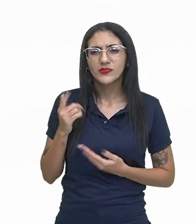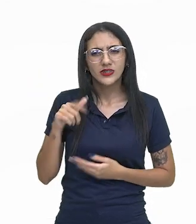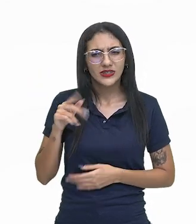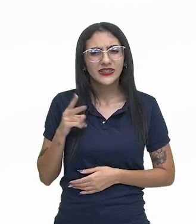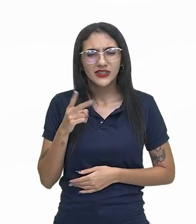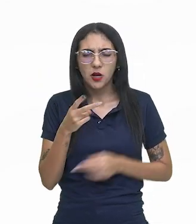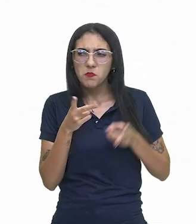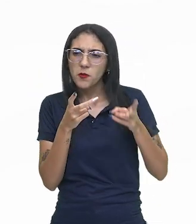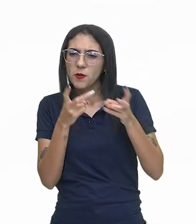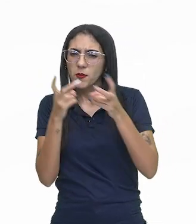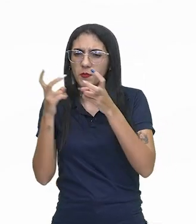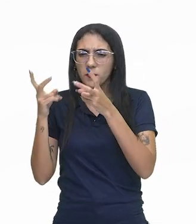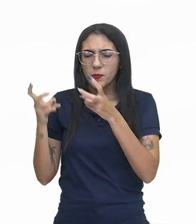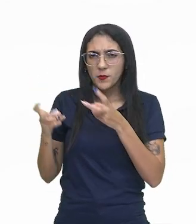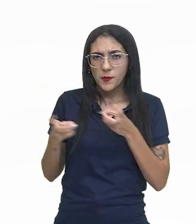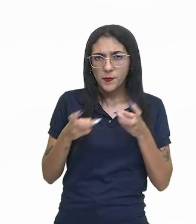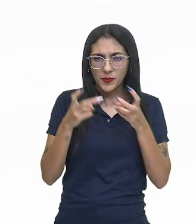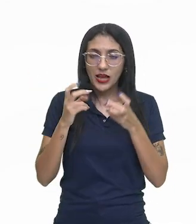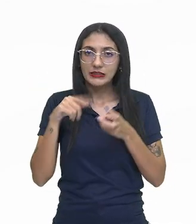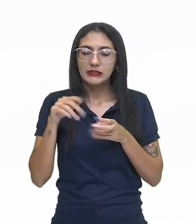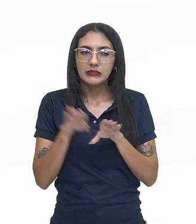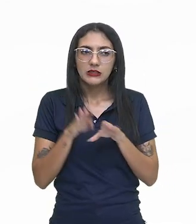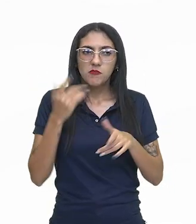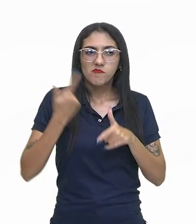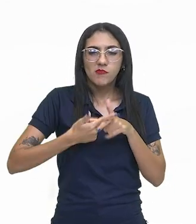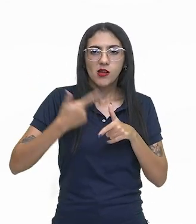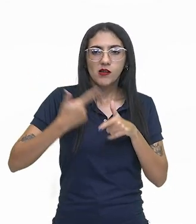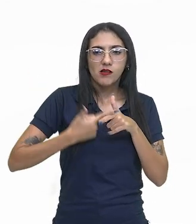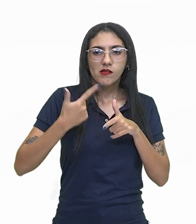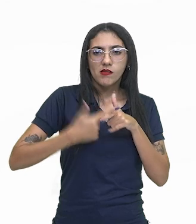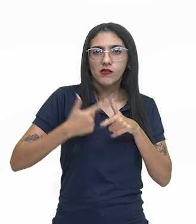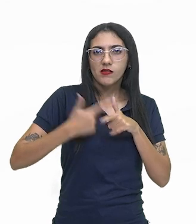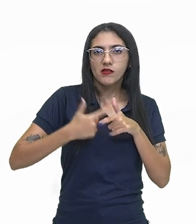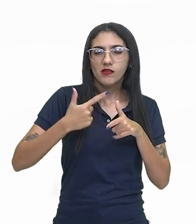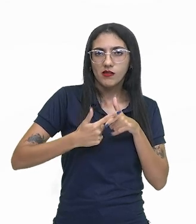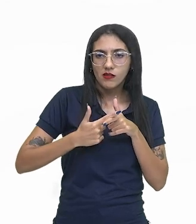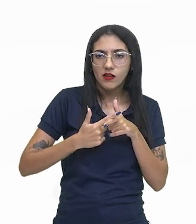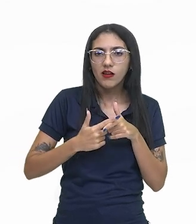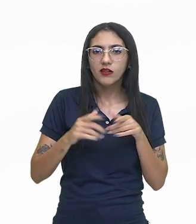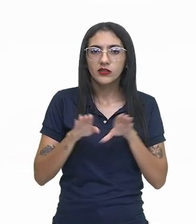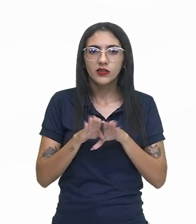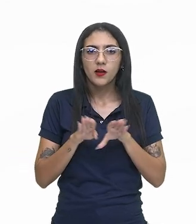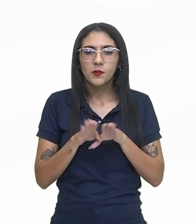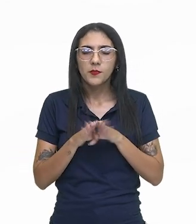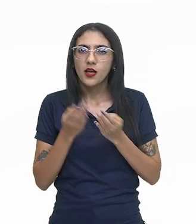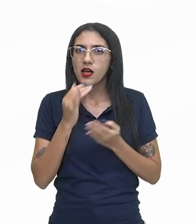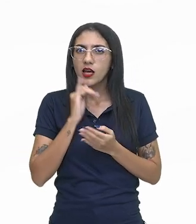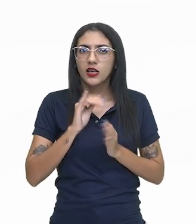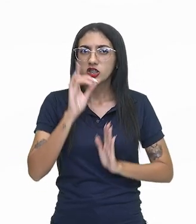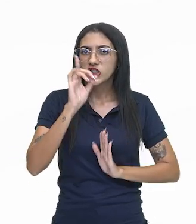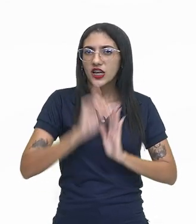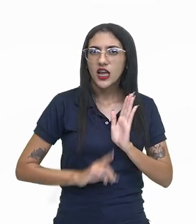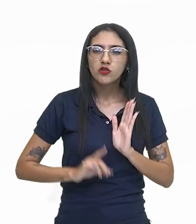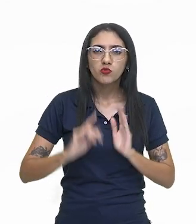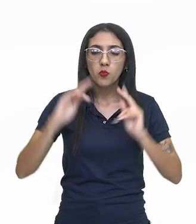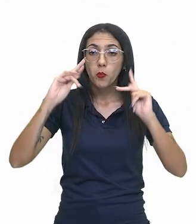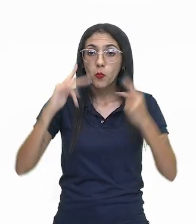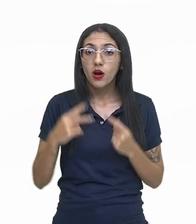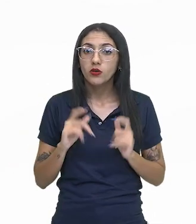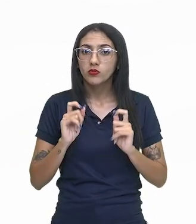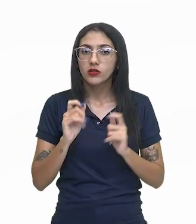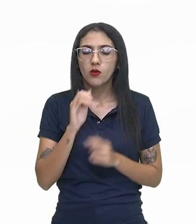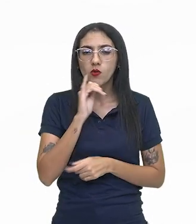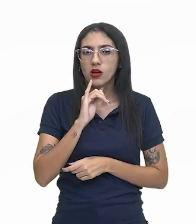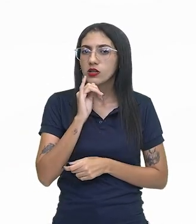vista, né, pela comunidade, tem sido muito criticada, né, pelas pessoas que trabalham ali, né, com questões de direitos humanos e tudo mais, que é um dos exemplos